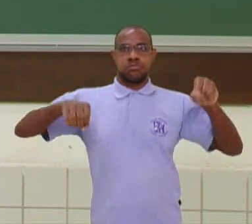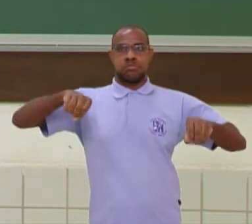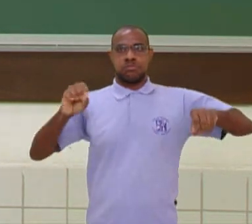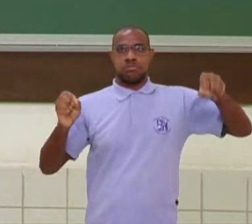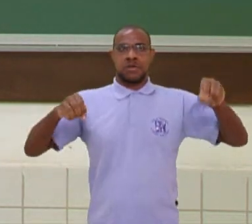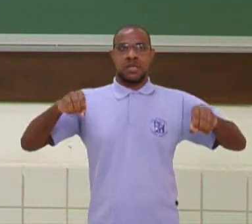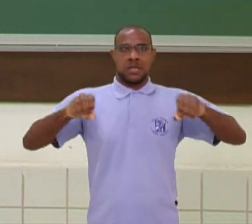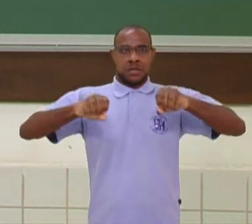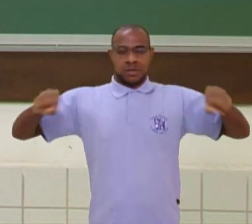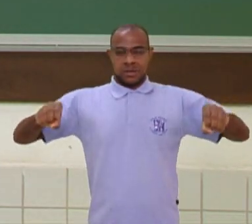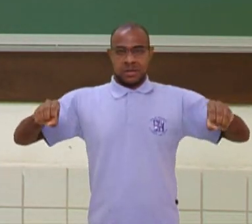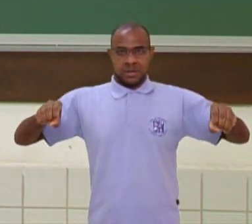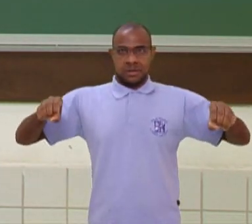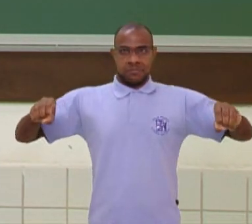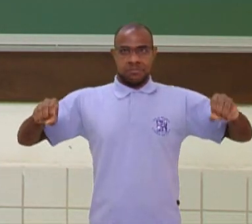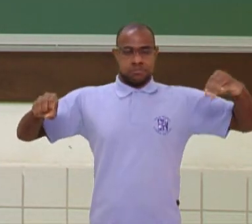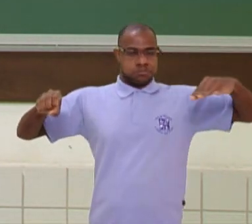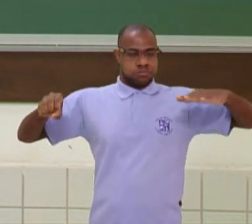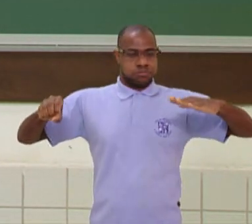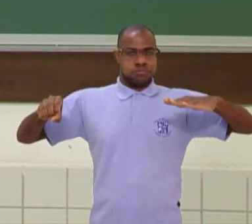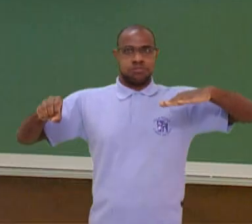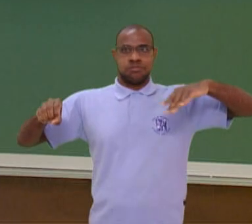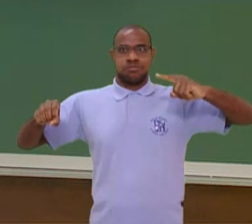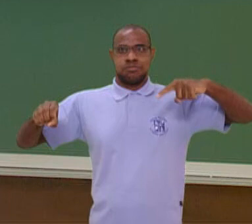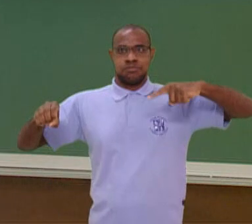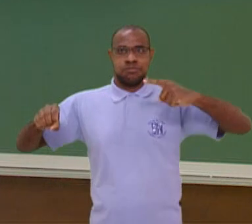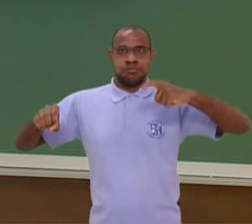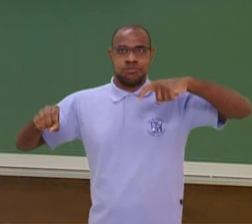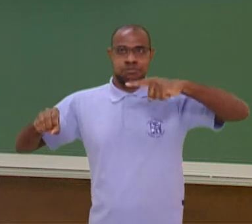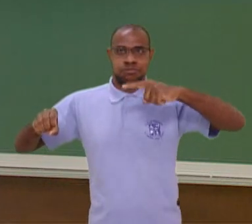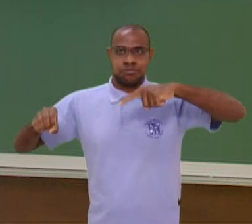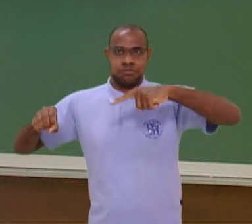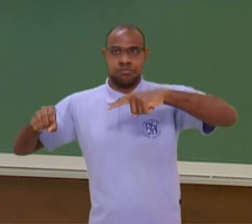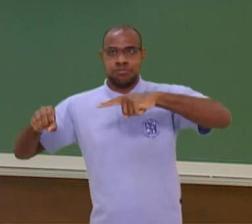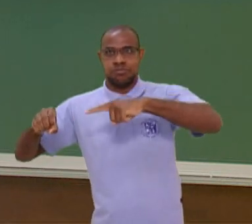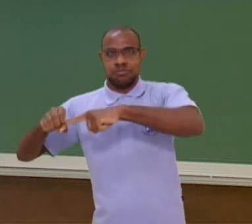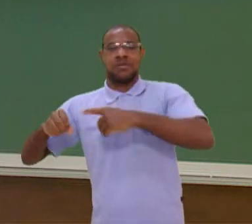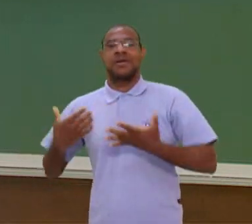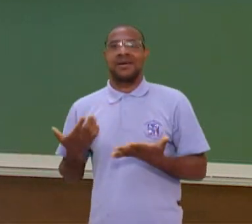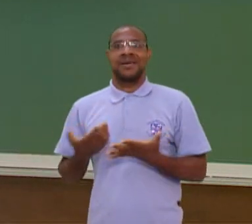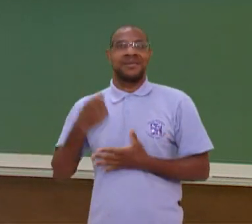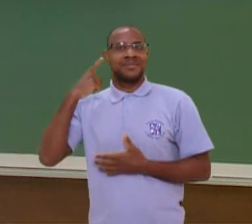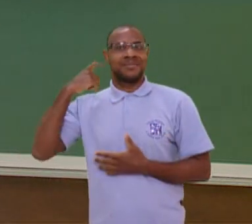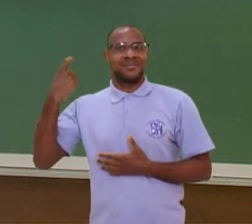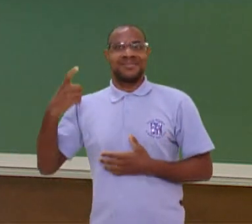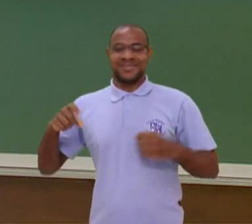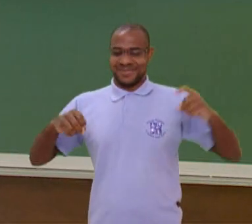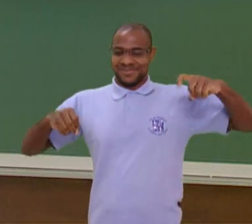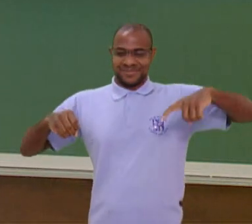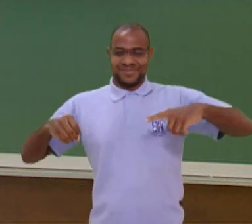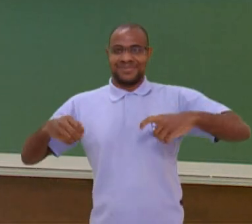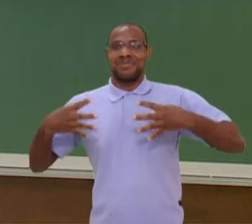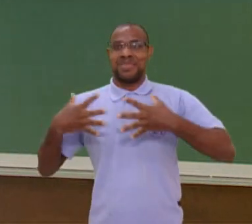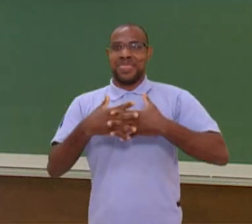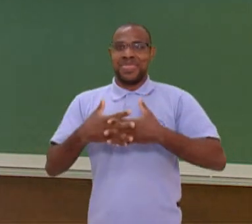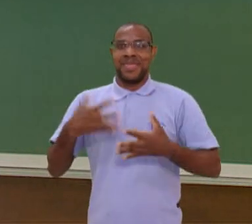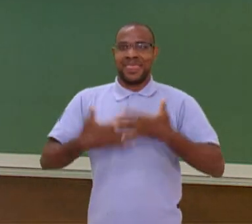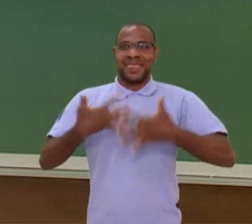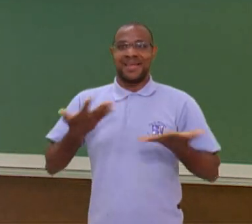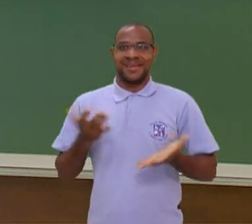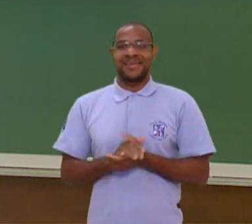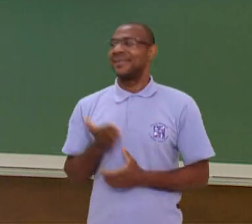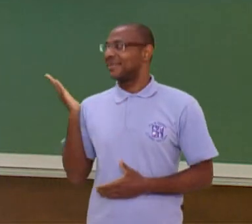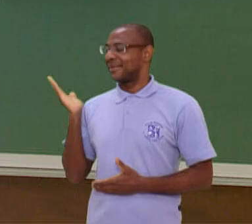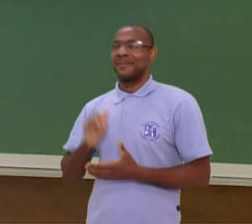ela vai se propagar. E isso a gente consegue definir como um pulso. É uma perturbação que teremos ali, ok? Então vamos ver ali.